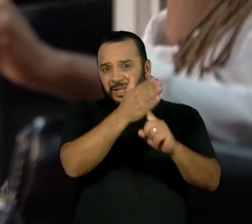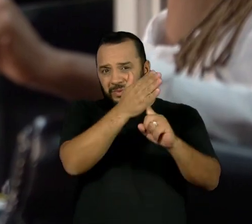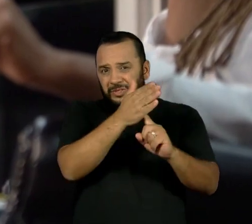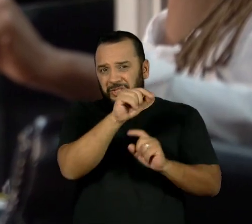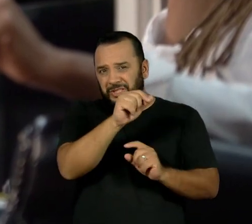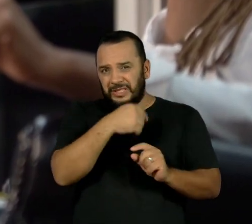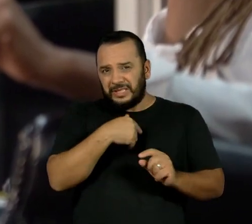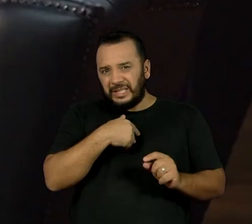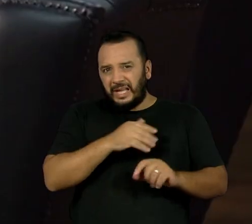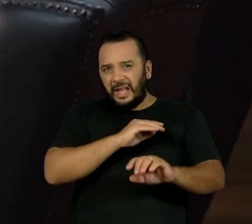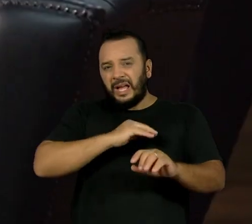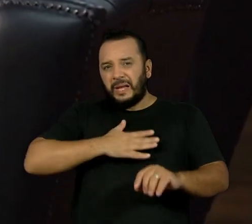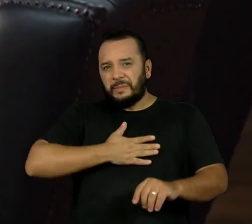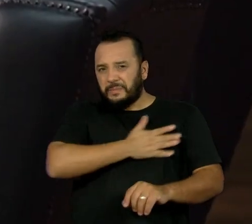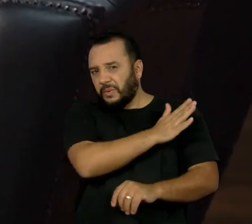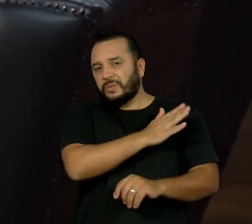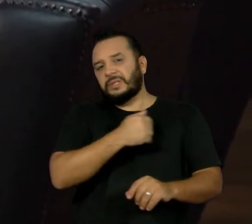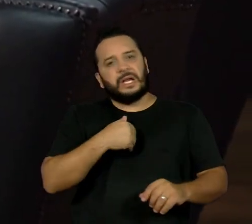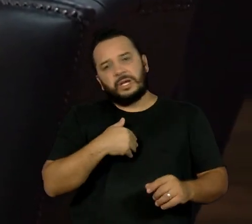forte.